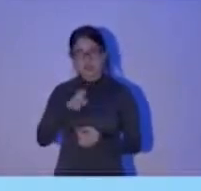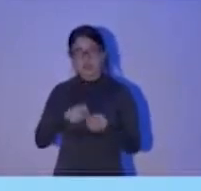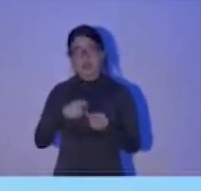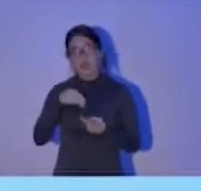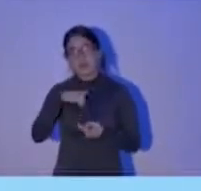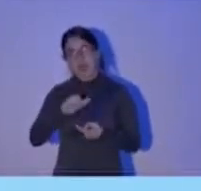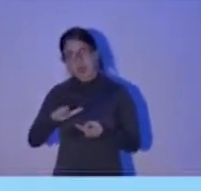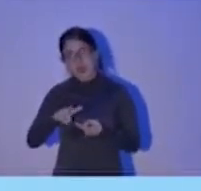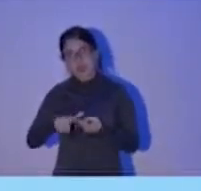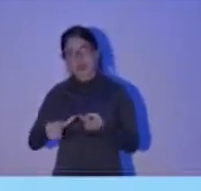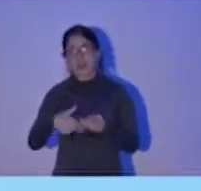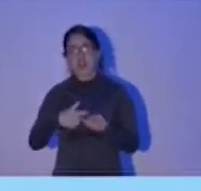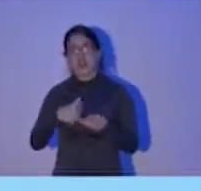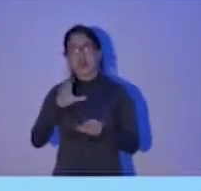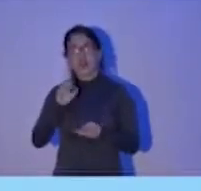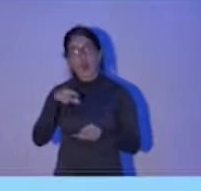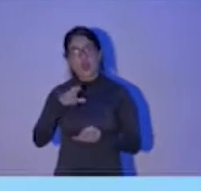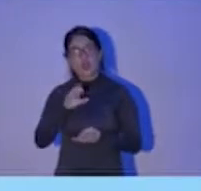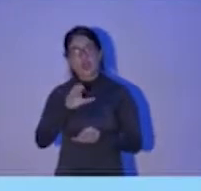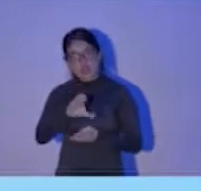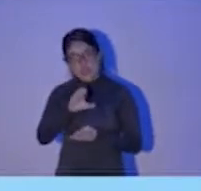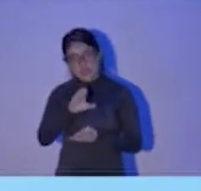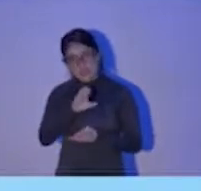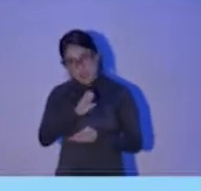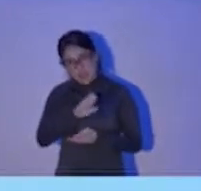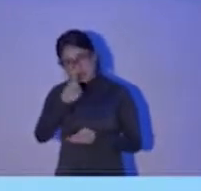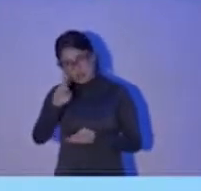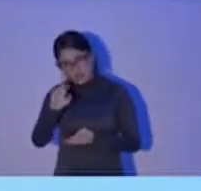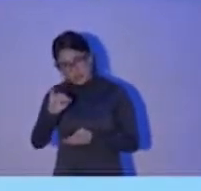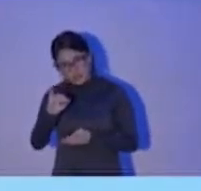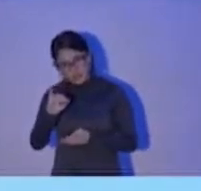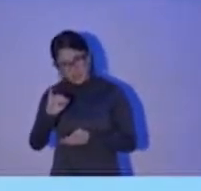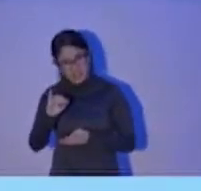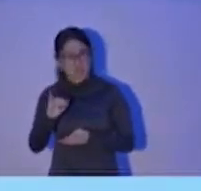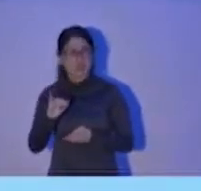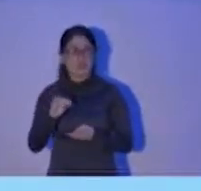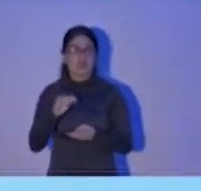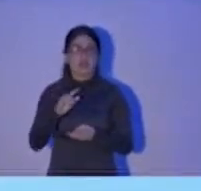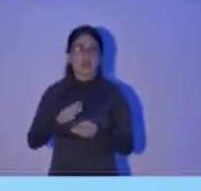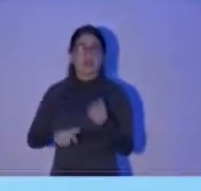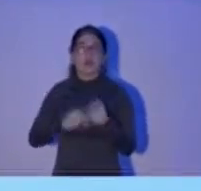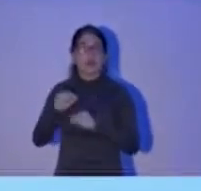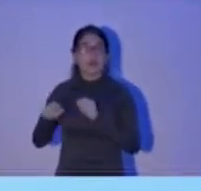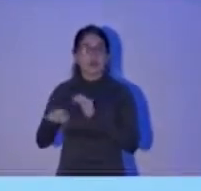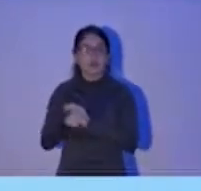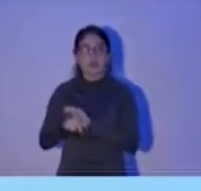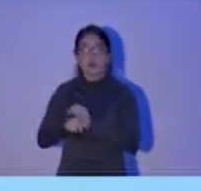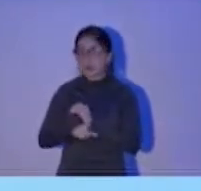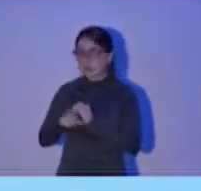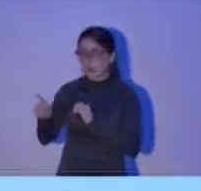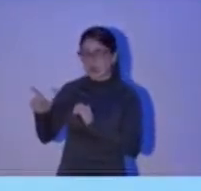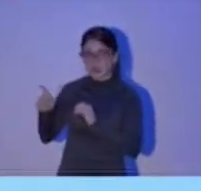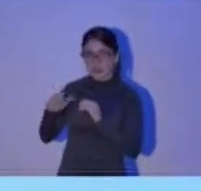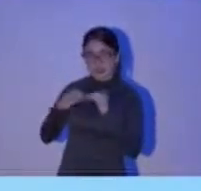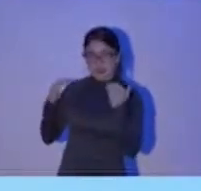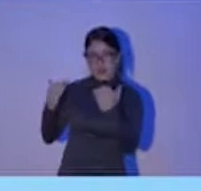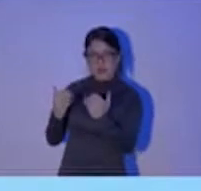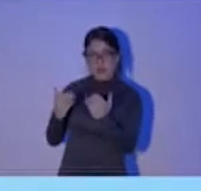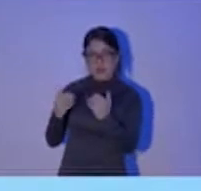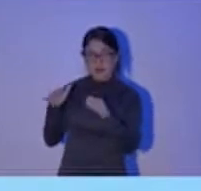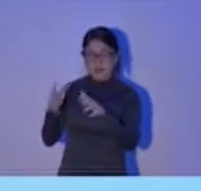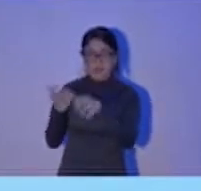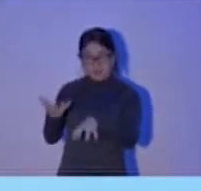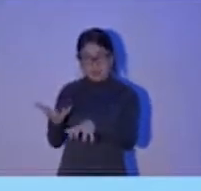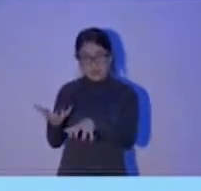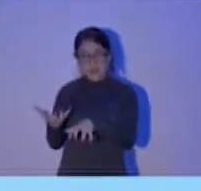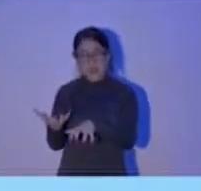CONSED, da Comissão de Educação, da Frente Parlamentar Mista também, que foi instituída lá na Câmara, tem a Comissão Externa também